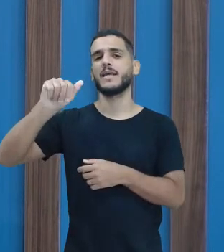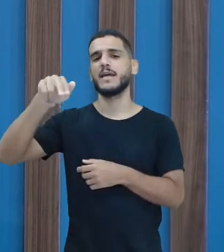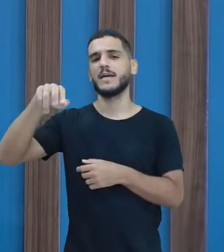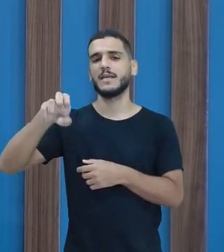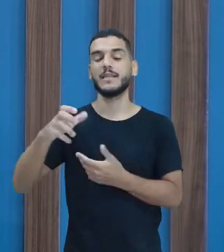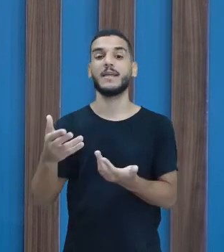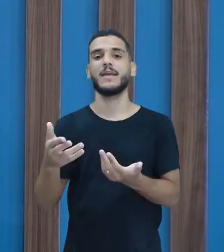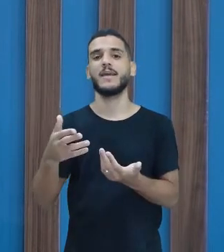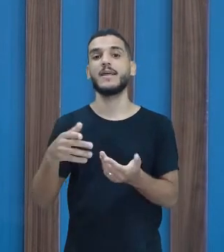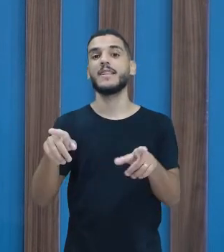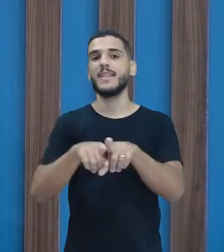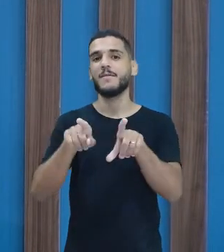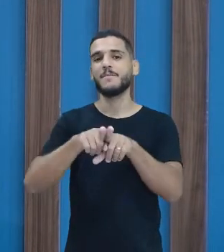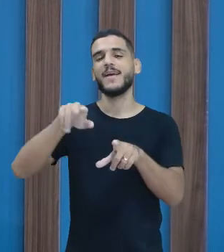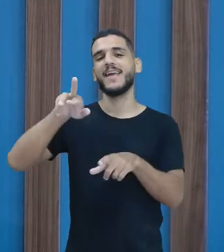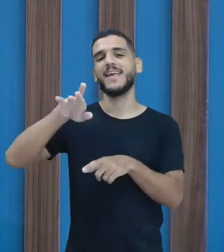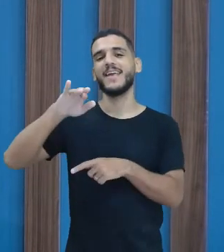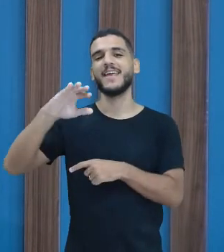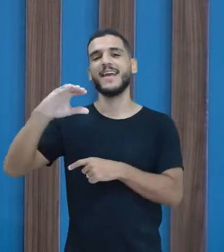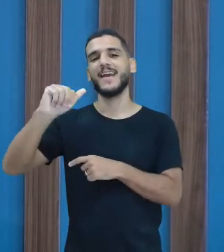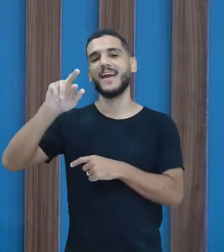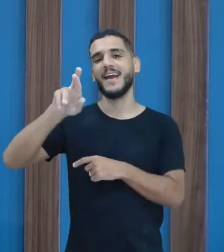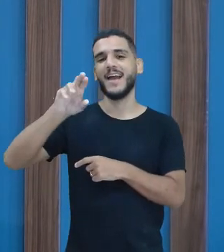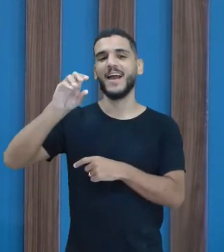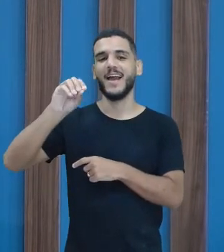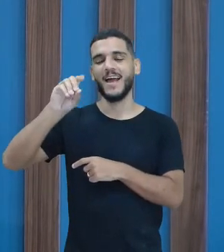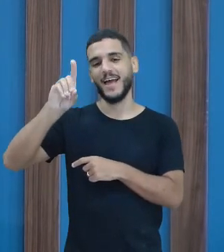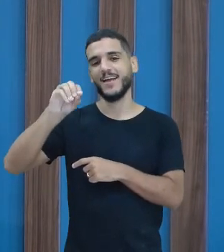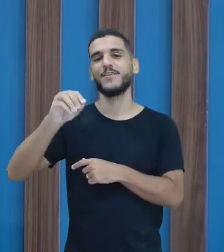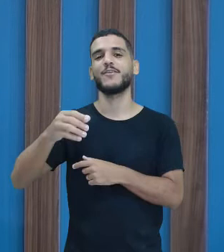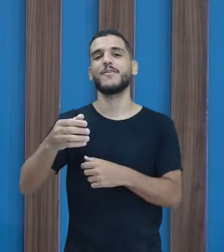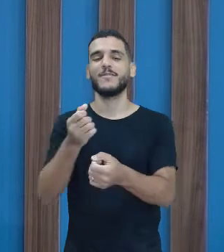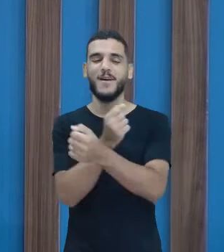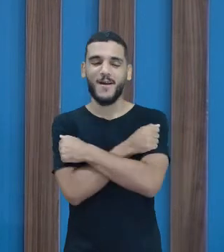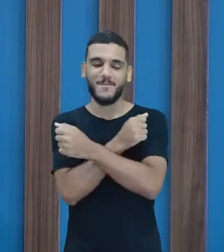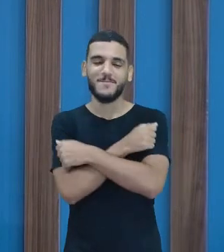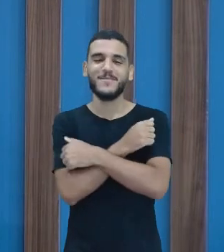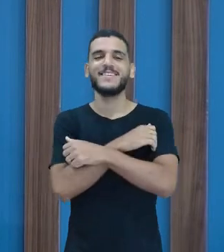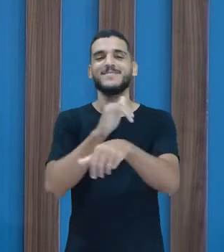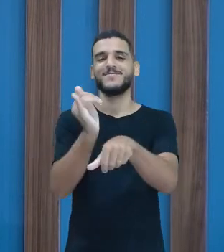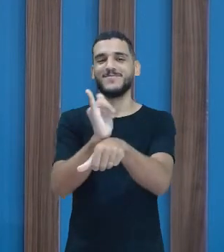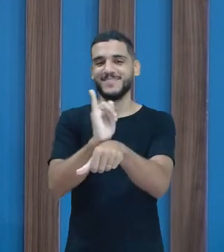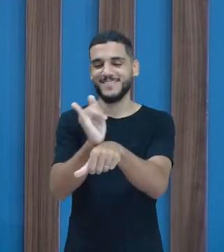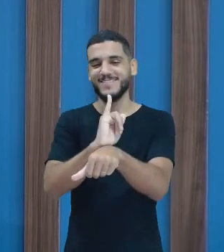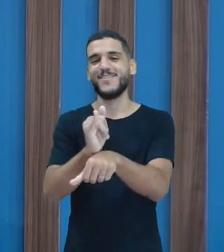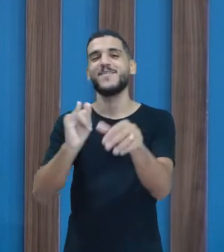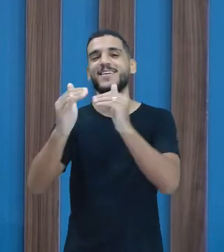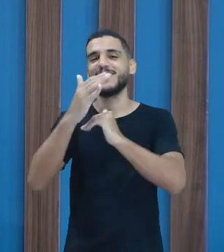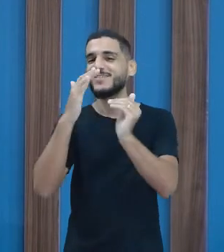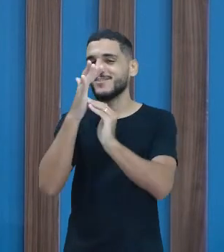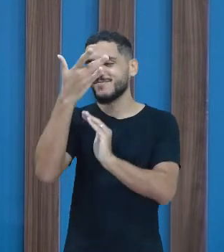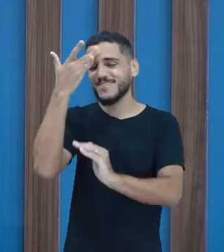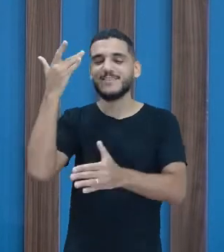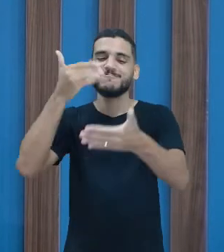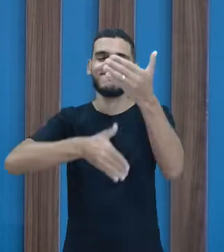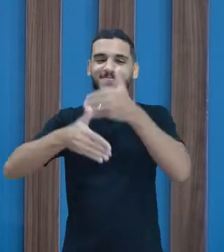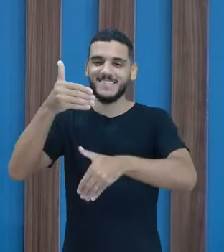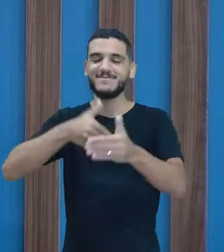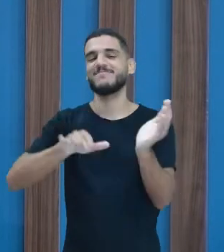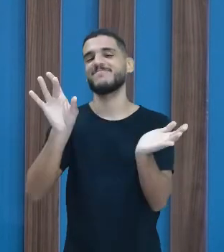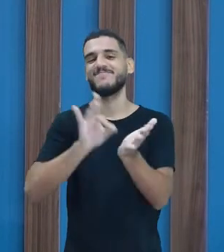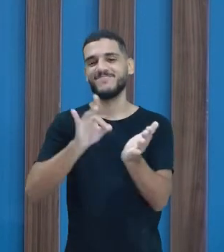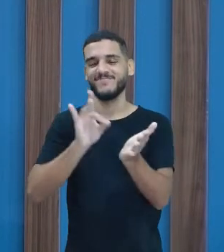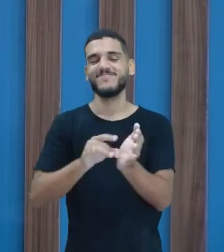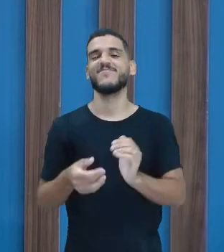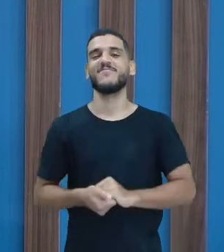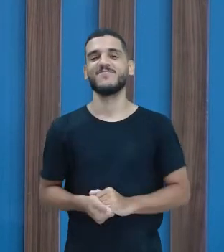mandou um abraço para a senhora no YouTube. A Clarice também mandou um beijo para a senhora. Então tá todo mundo participando. Daqui